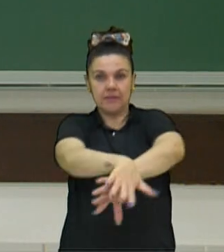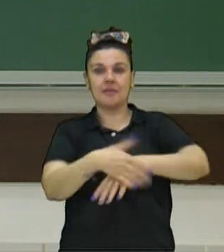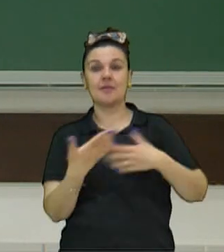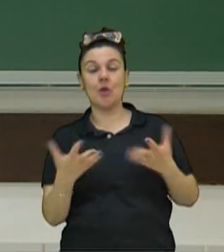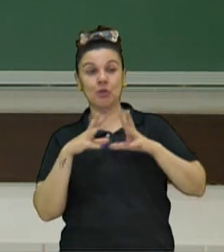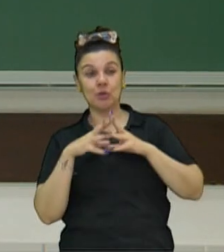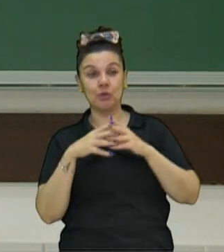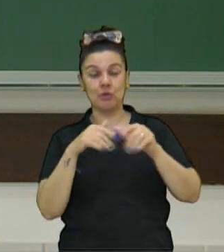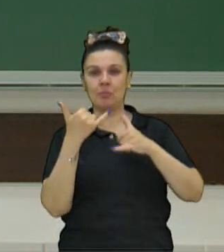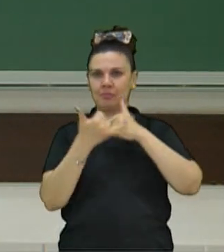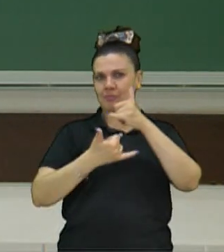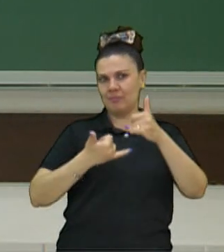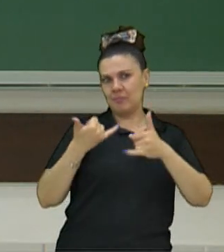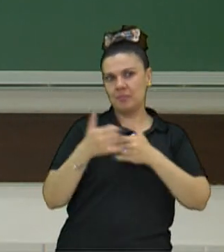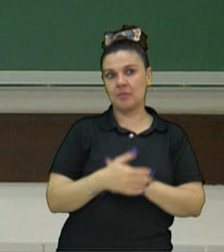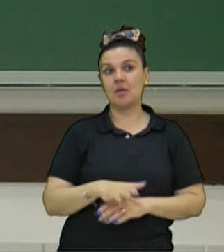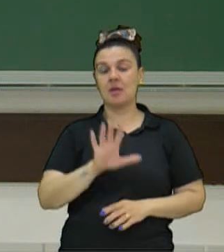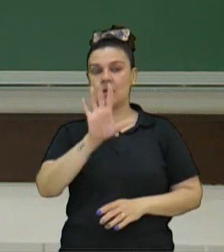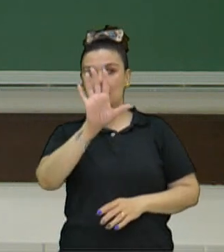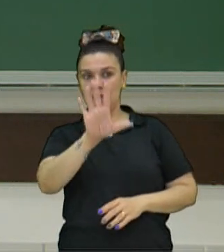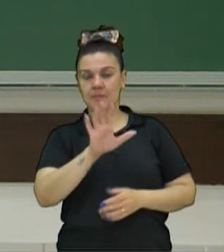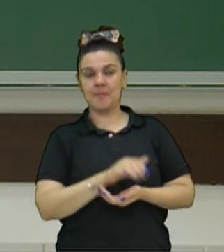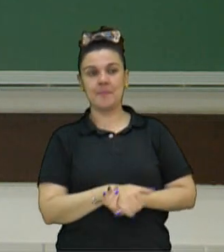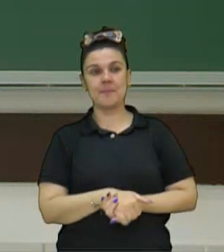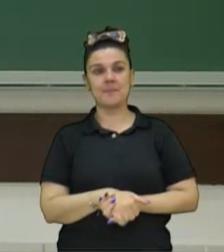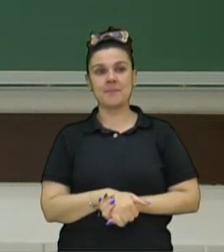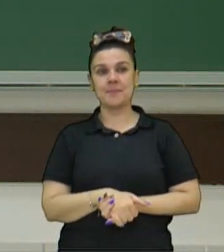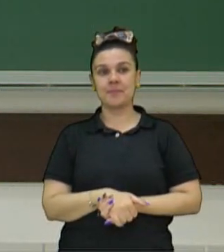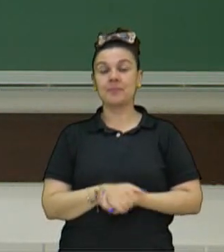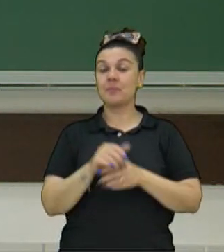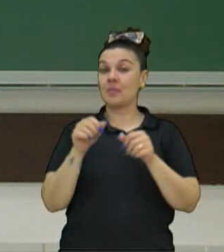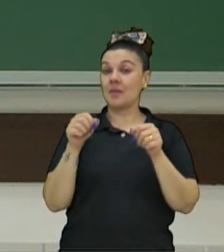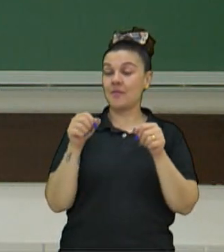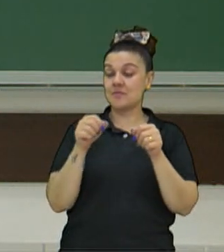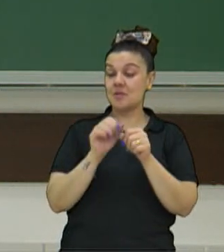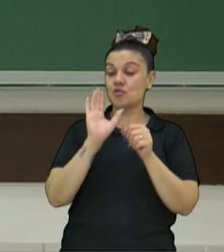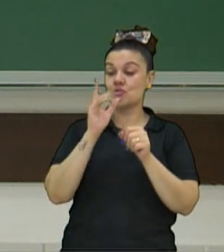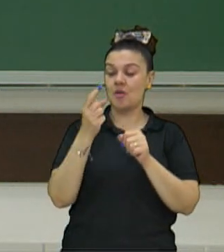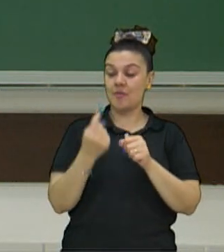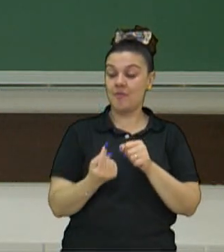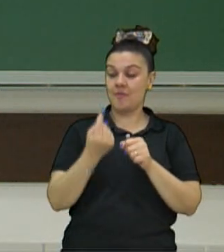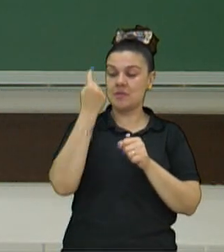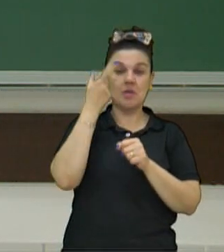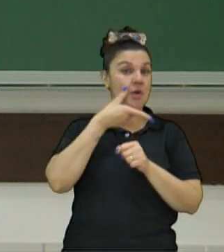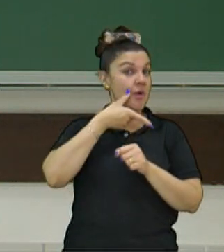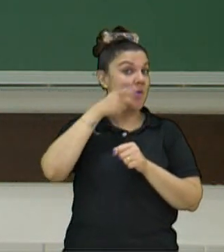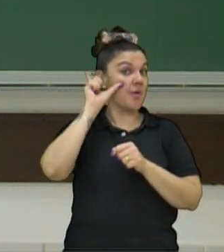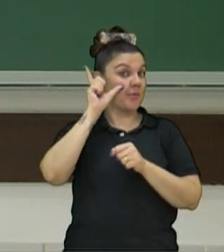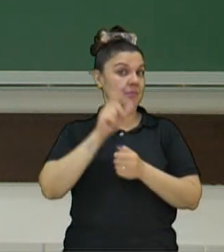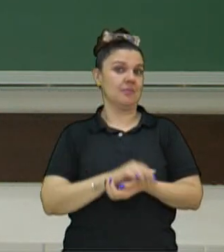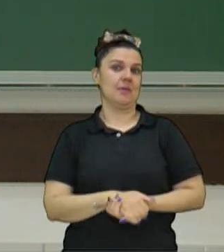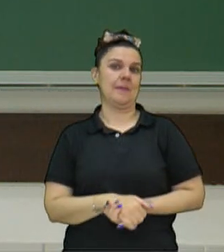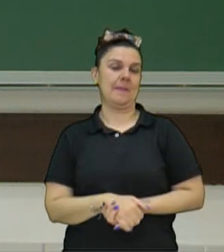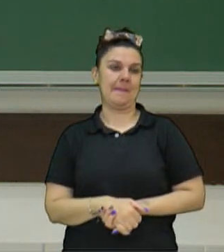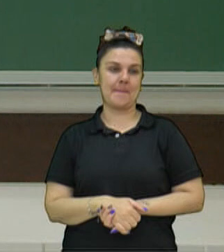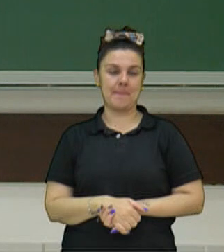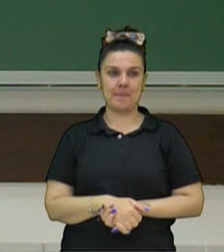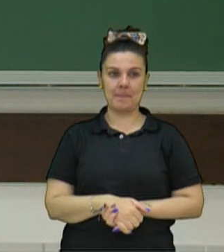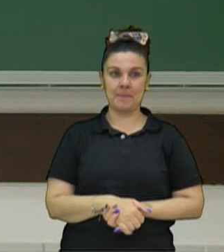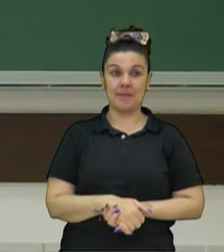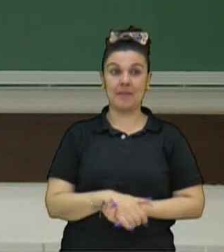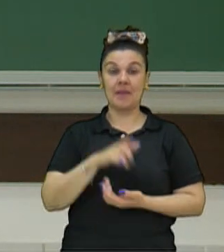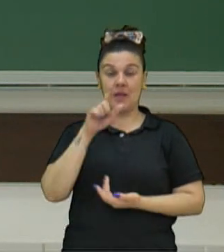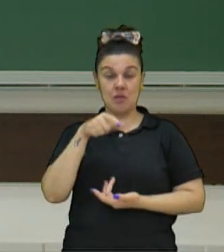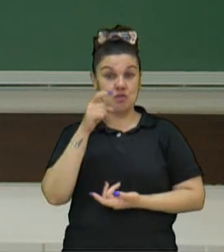praia brincando. It was a hot day. Então, isso eles estavam fazendo ontem, certo? A gente vai usar